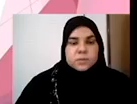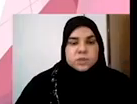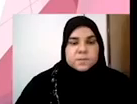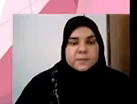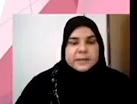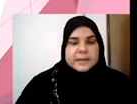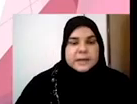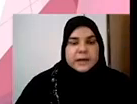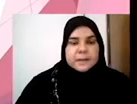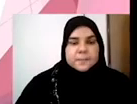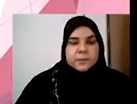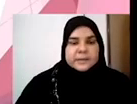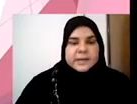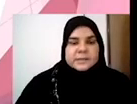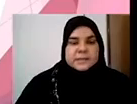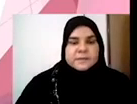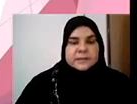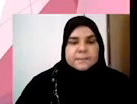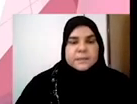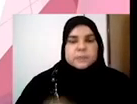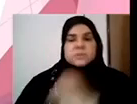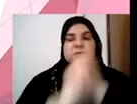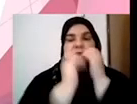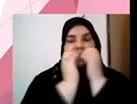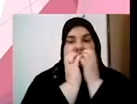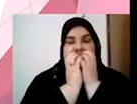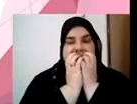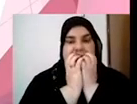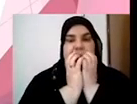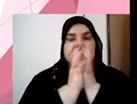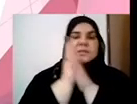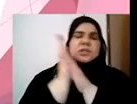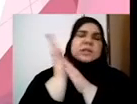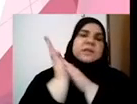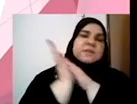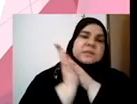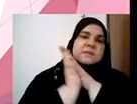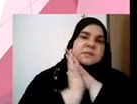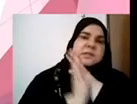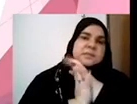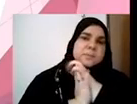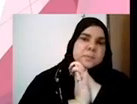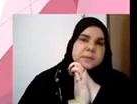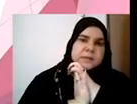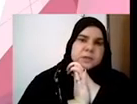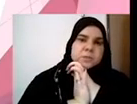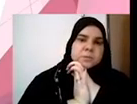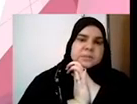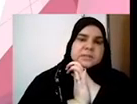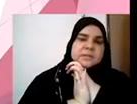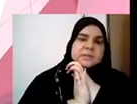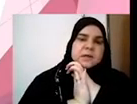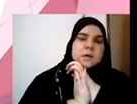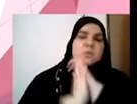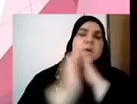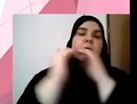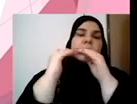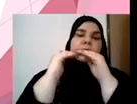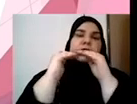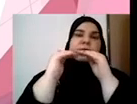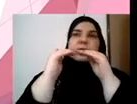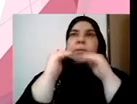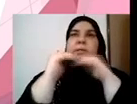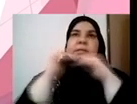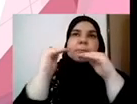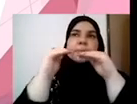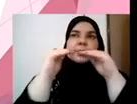que multiplicar por 10 elevado a menos 23. Tá? Vocês já devem ter visto essa propriedade em potenciação. Quando